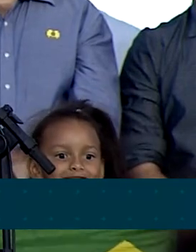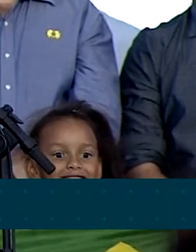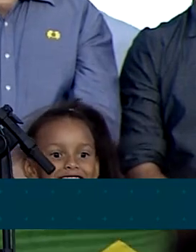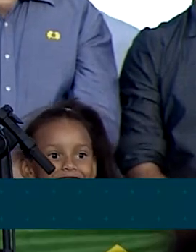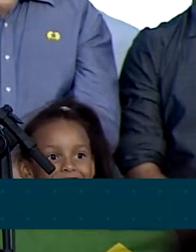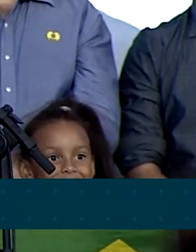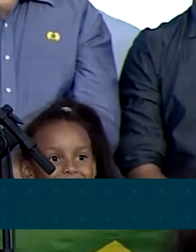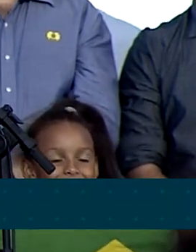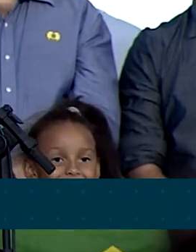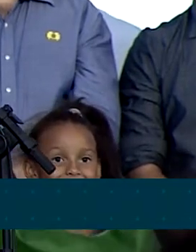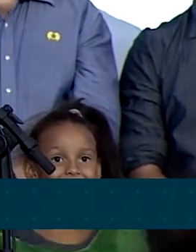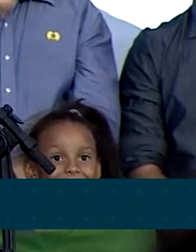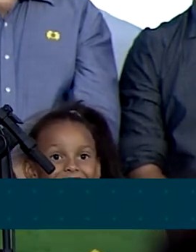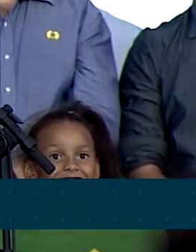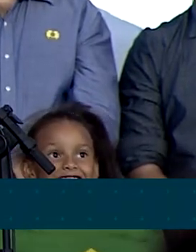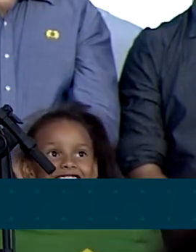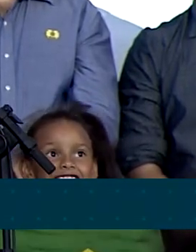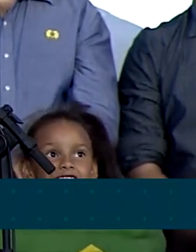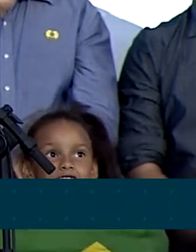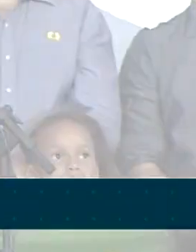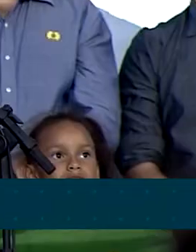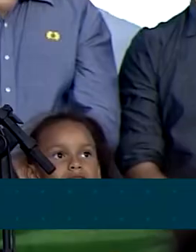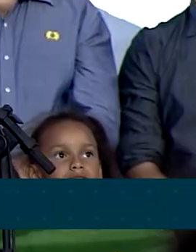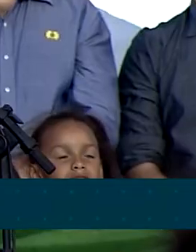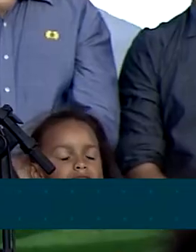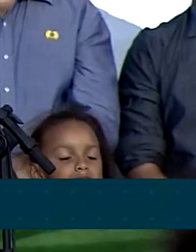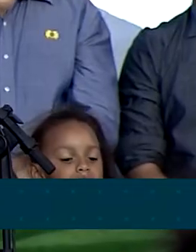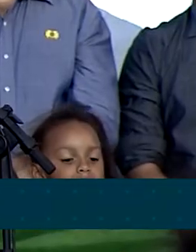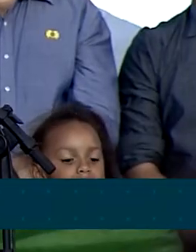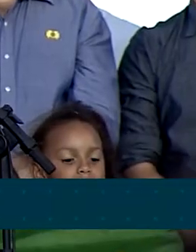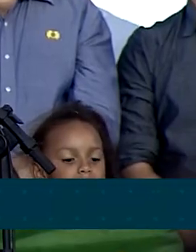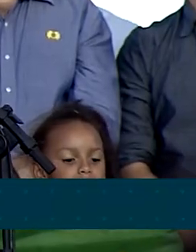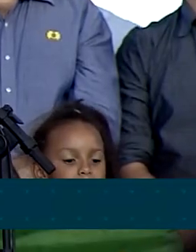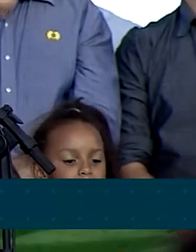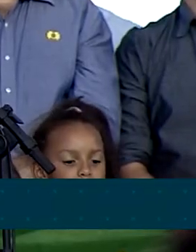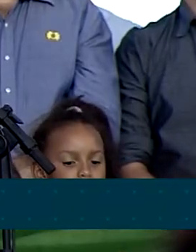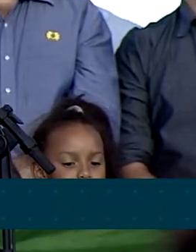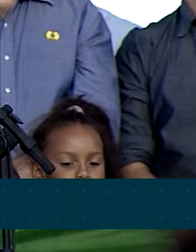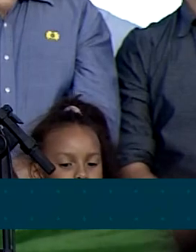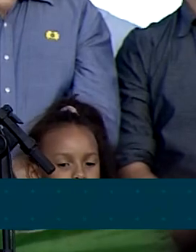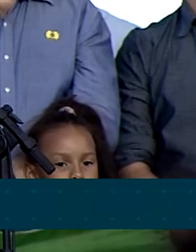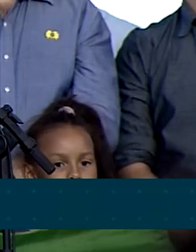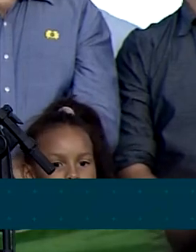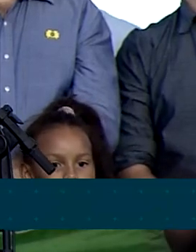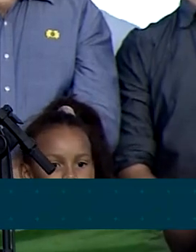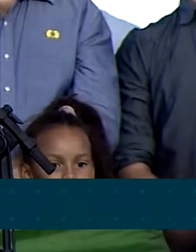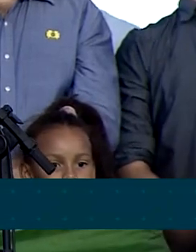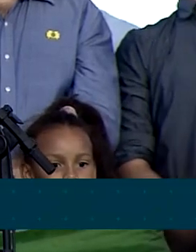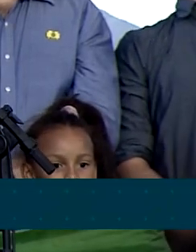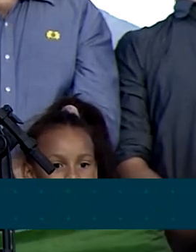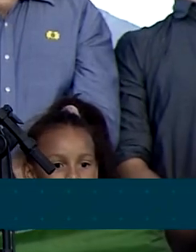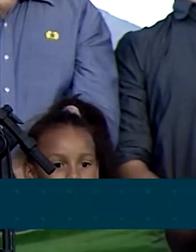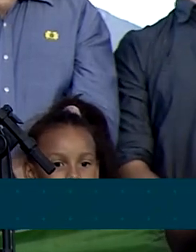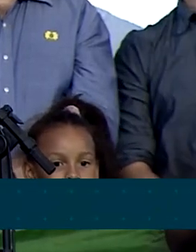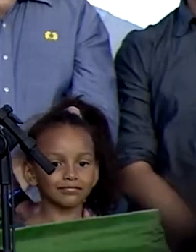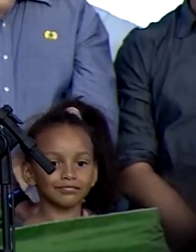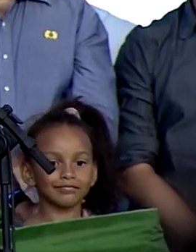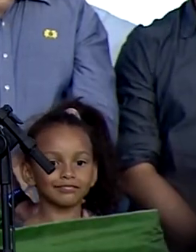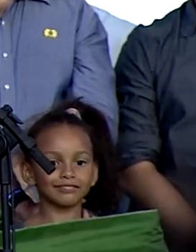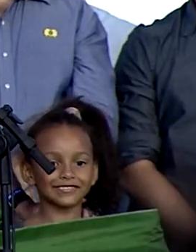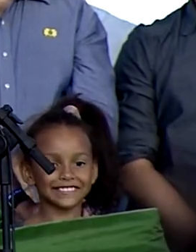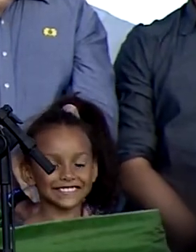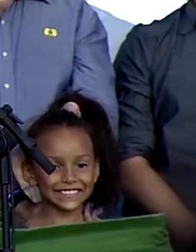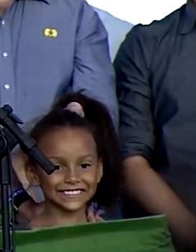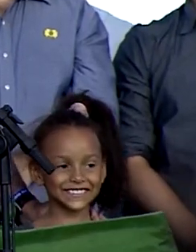anos de idade. Realmente, é como uma liberdade. É a certeza que tem um teto